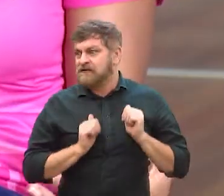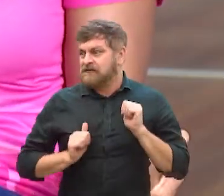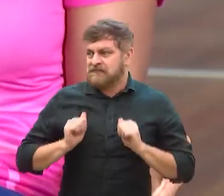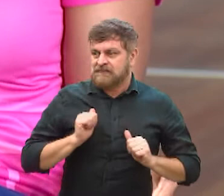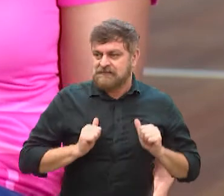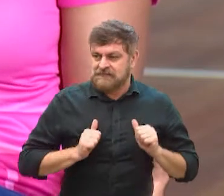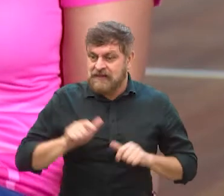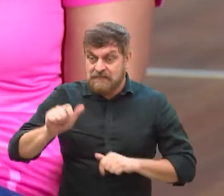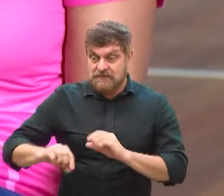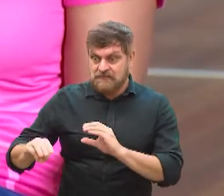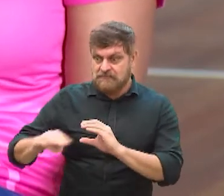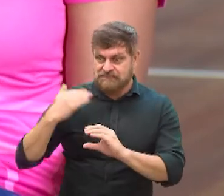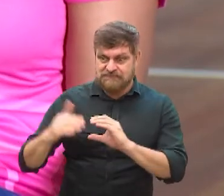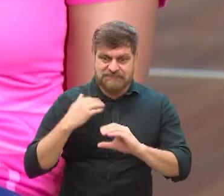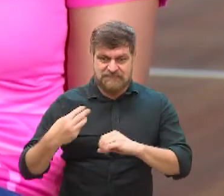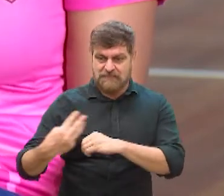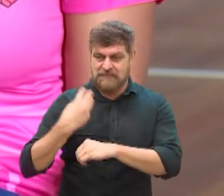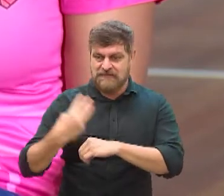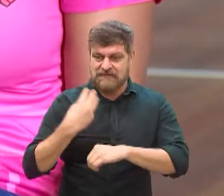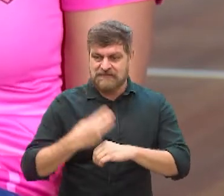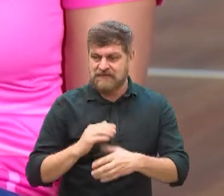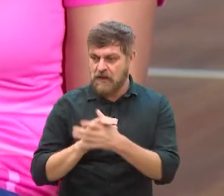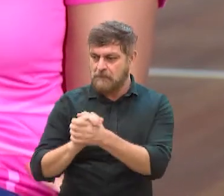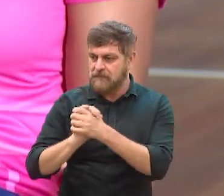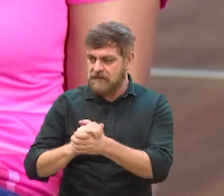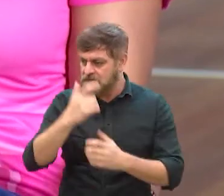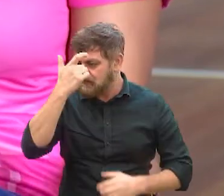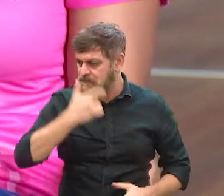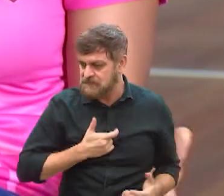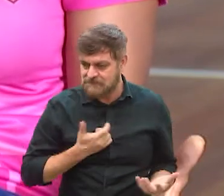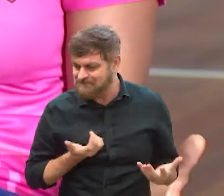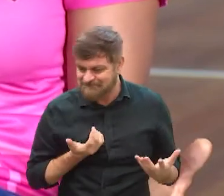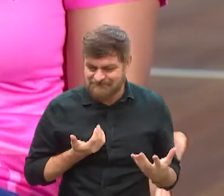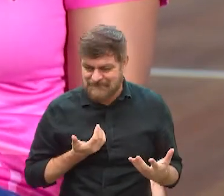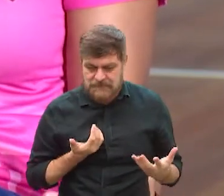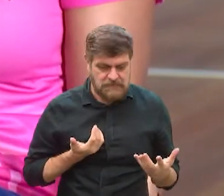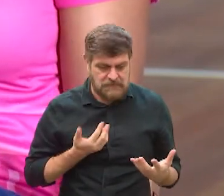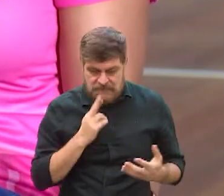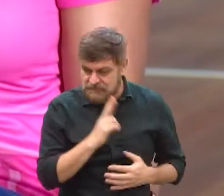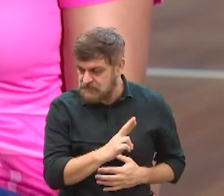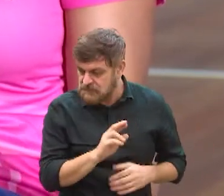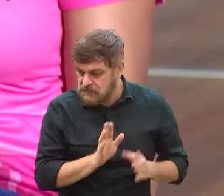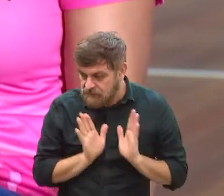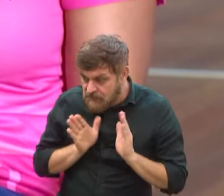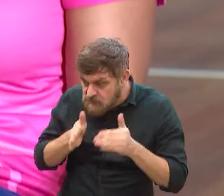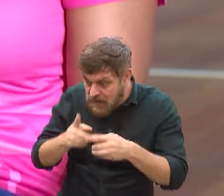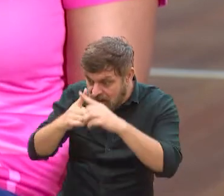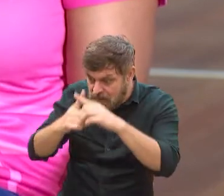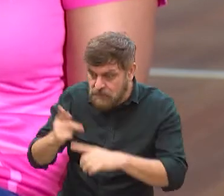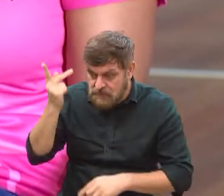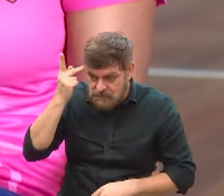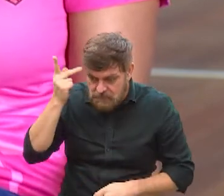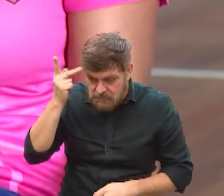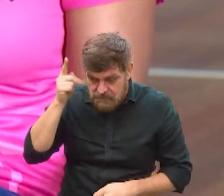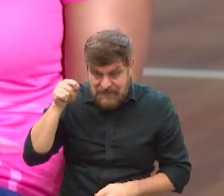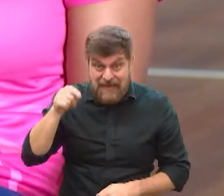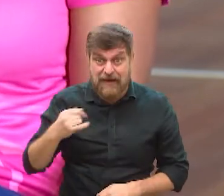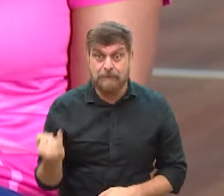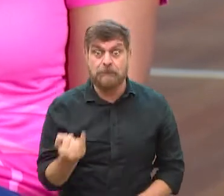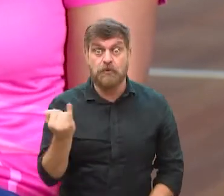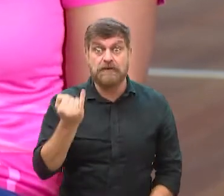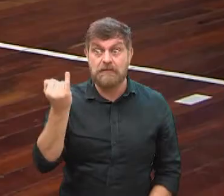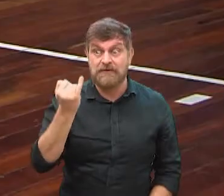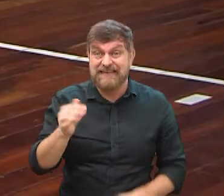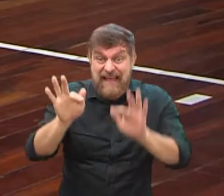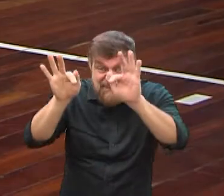pessoal me mandando mensagem, dando os parabéns, e eu não podia dar tanta atenção, que eu não queria sair do foco, né? Que era um jogo muito importante